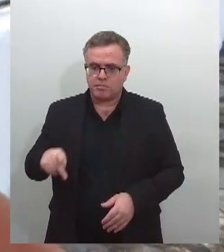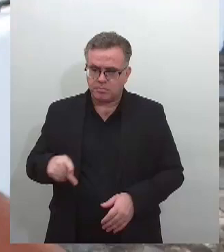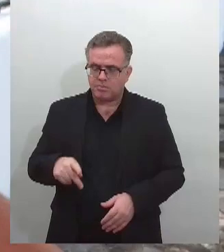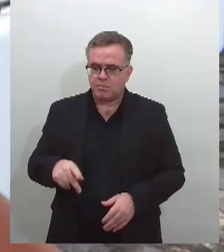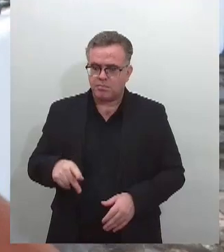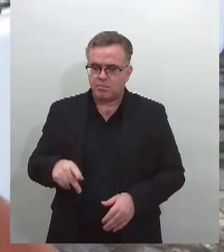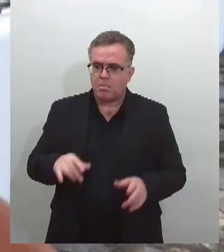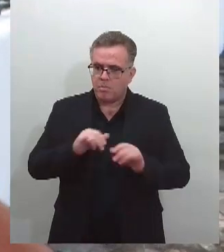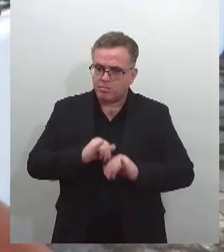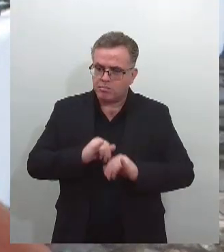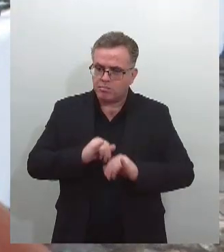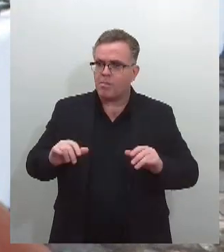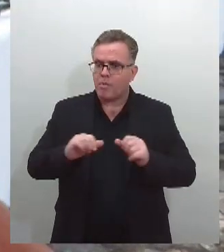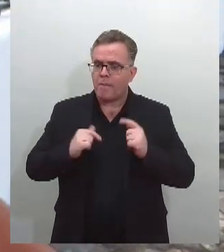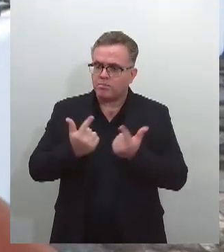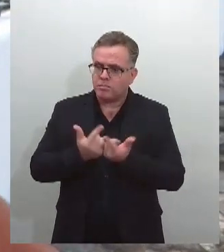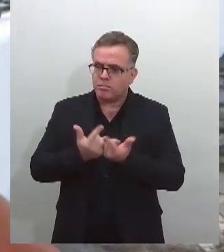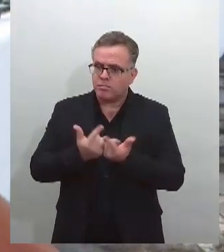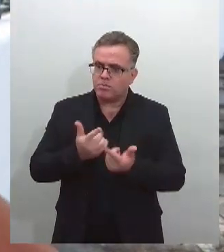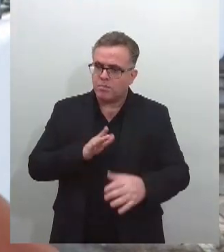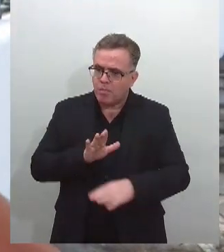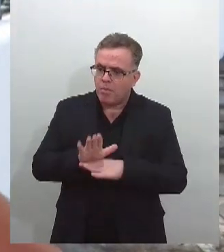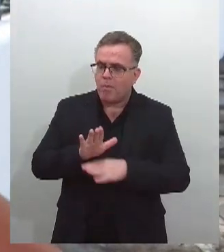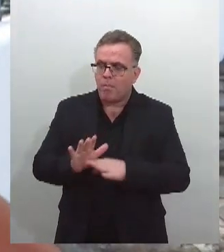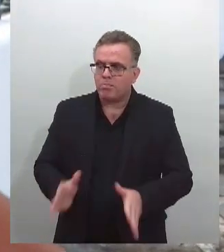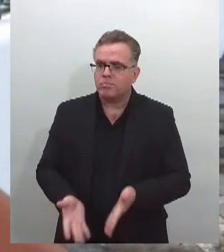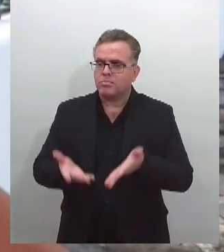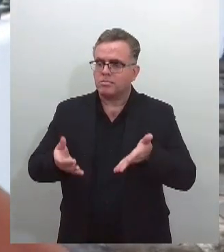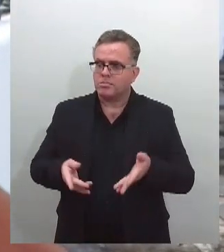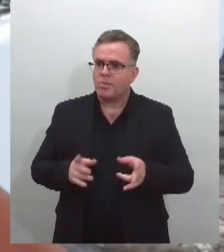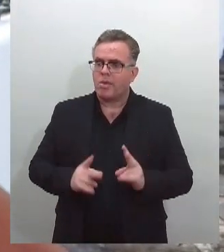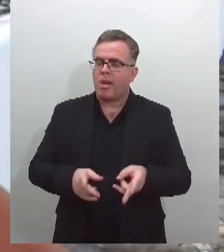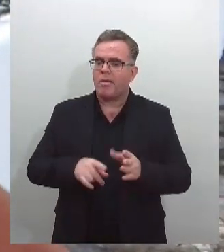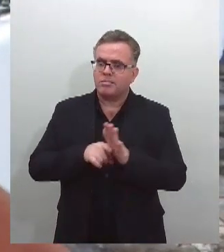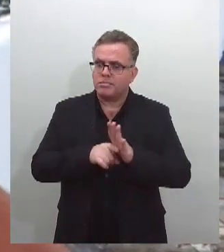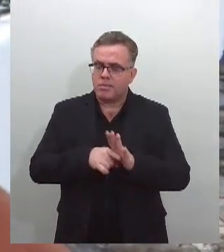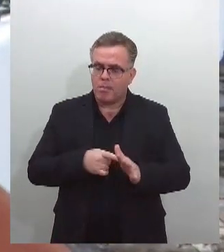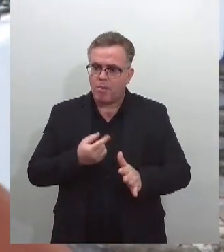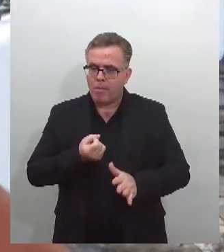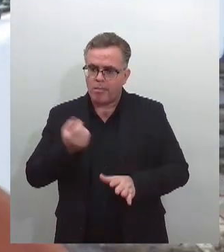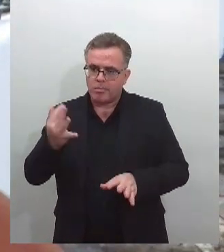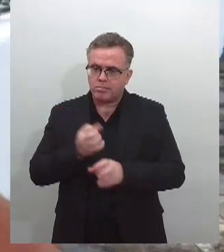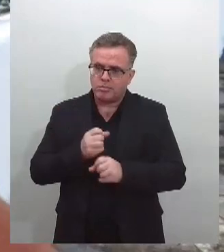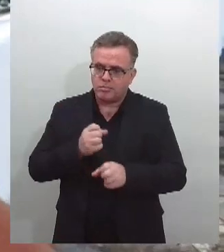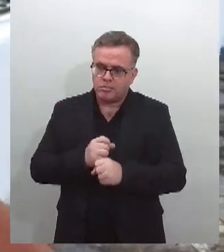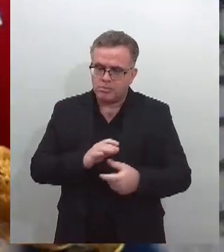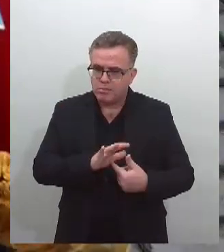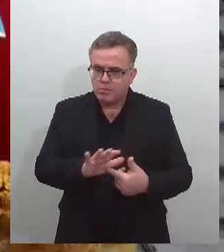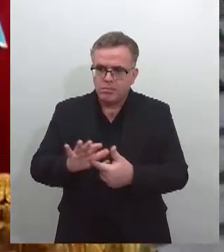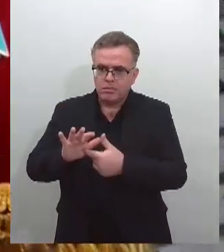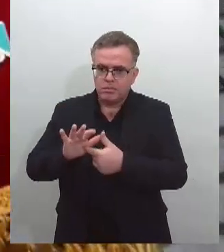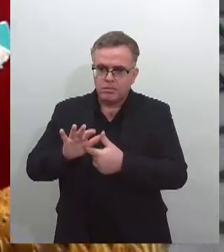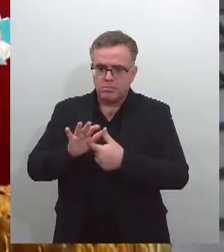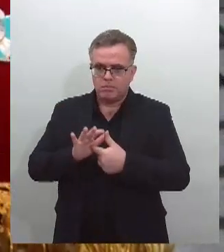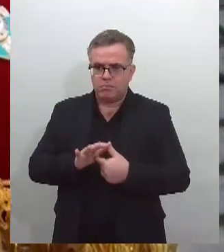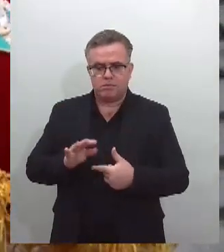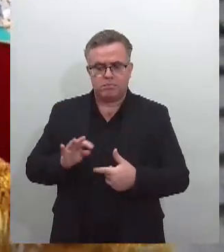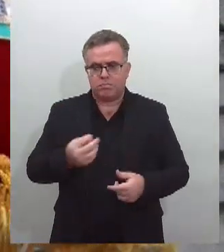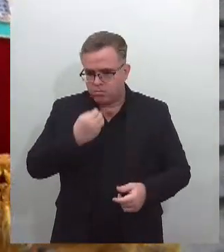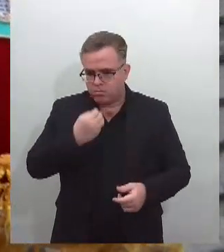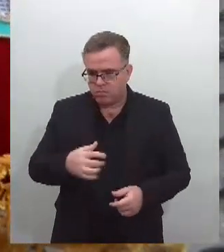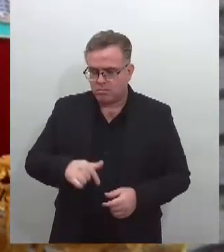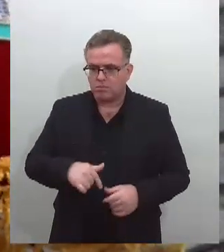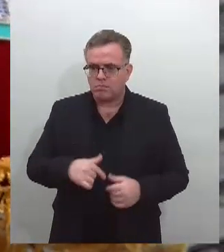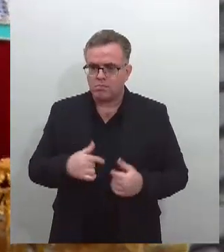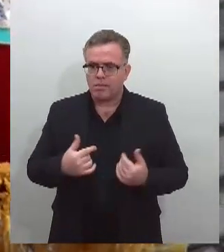esteve presente procurando levantar dados, trazer para a sociedade aquilo que realmente nós temos de bom. A Comenda do Mérito ao